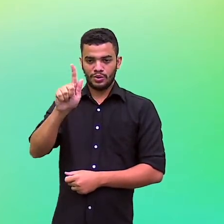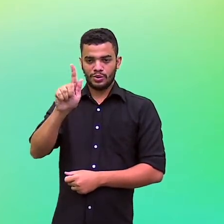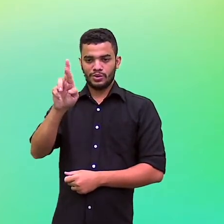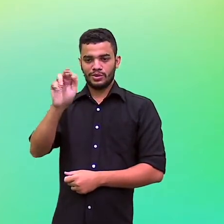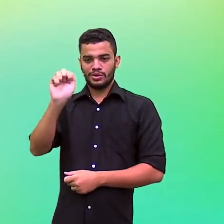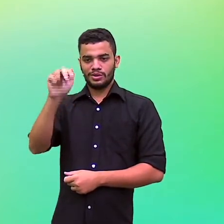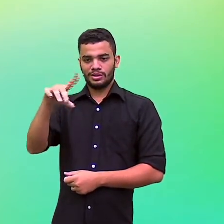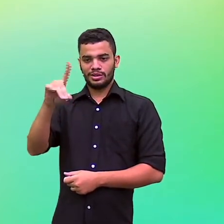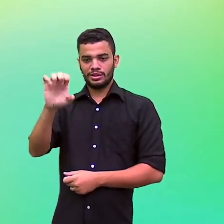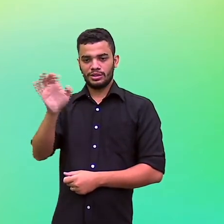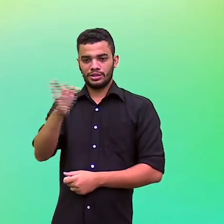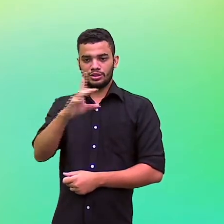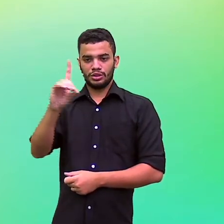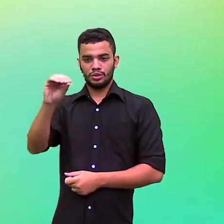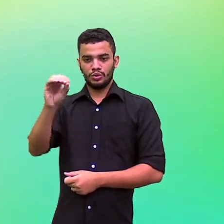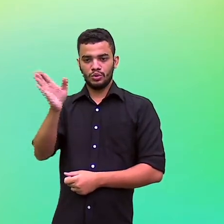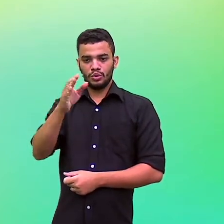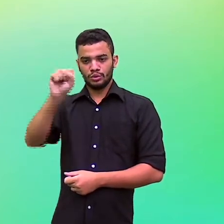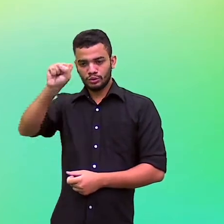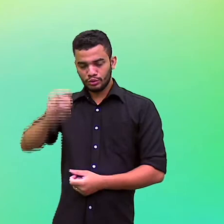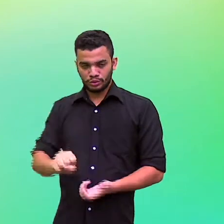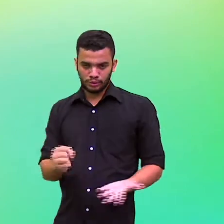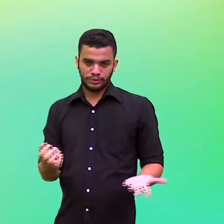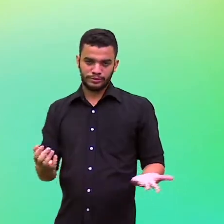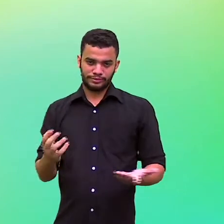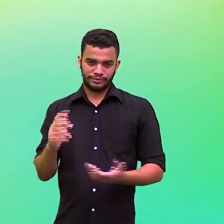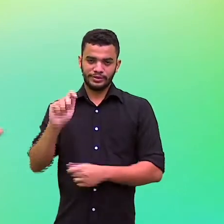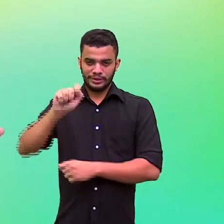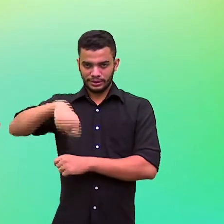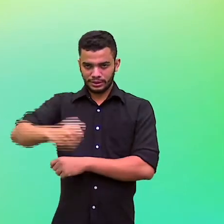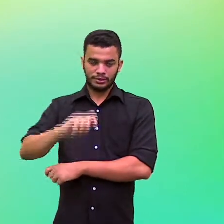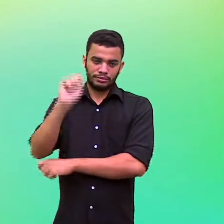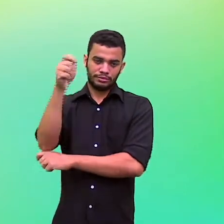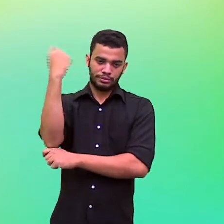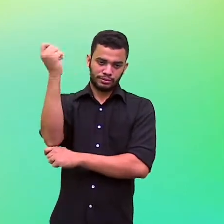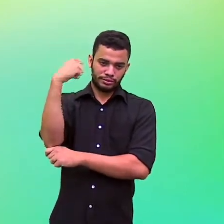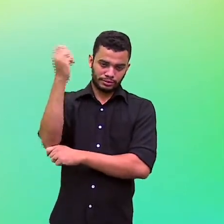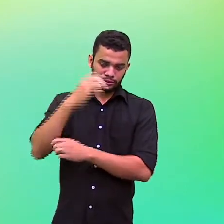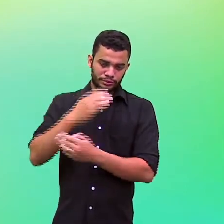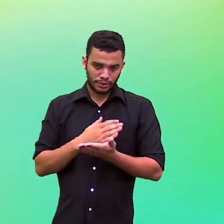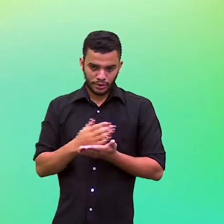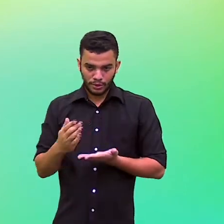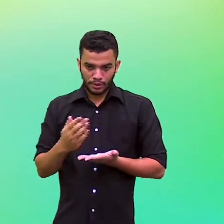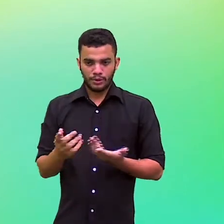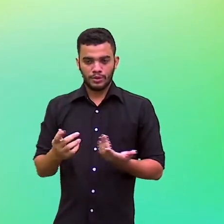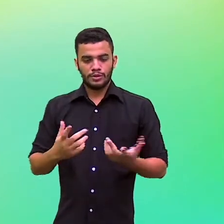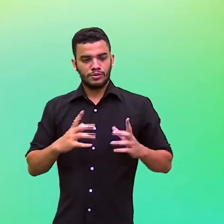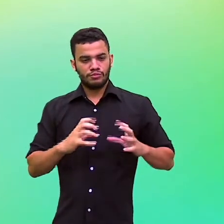a 1845. Os seus componentes eram farrapos,